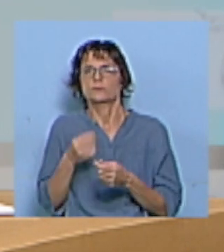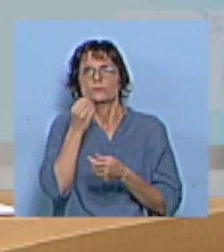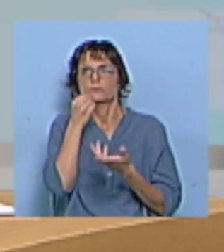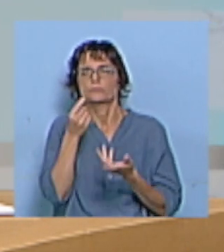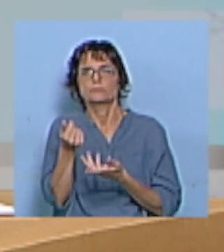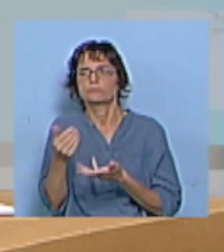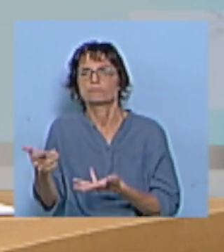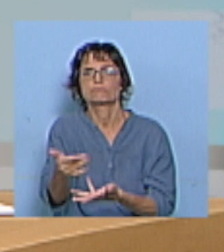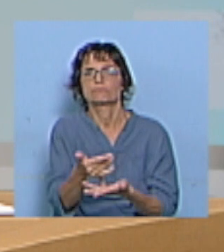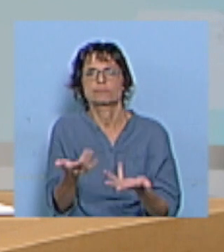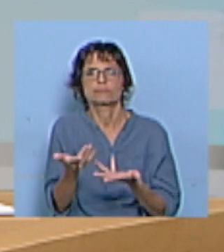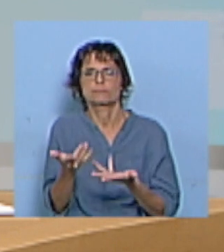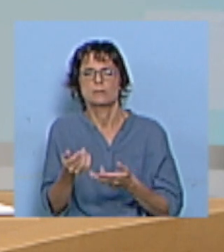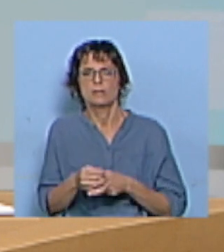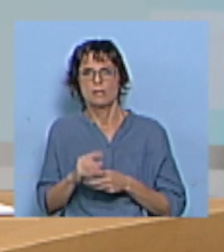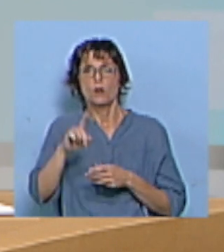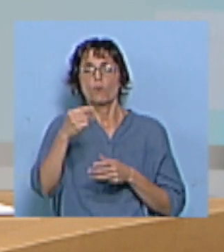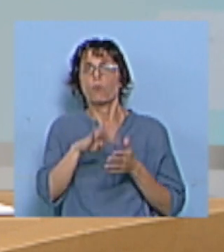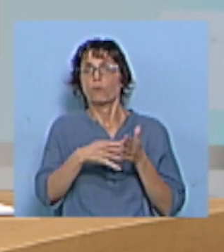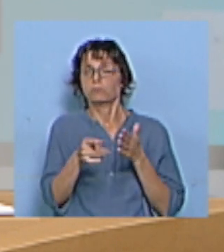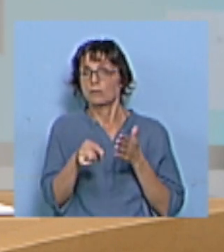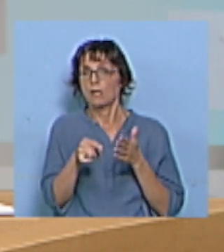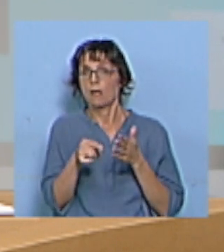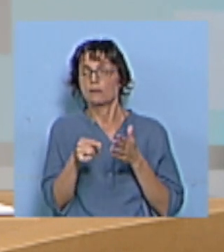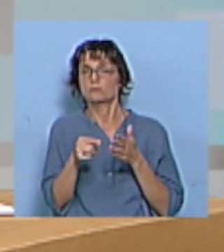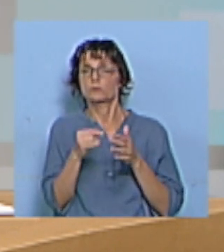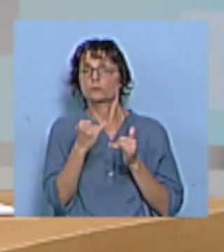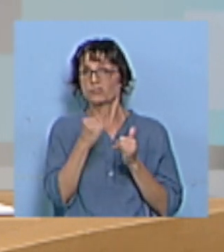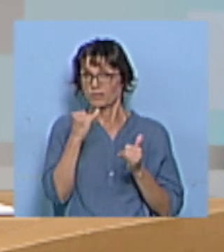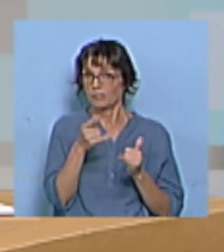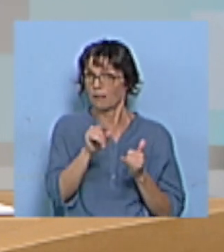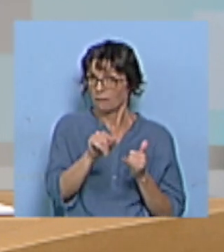verbas perdidas. O plano do digital